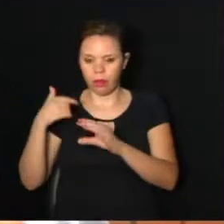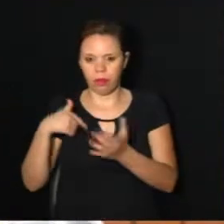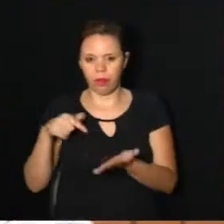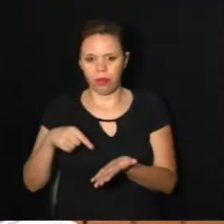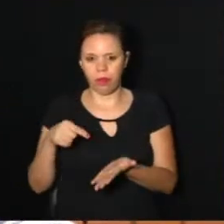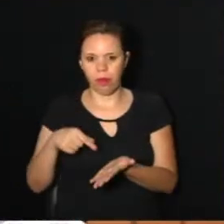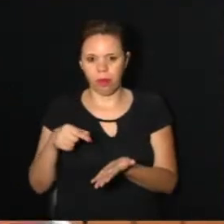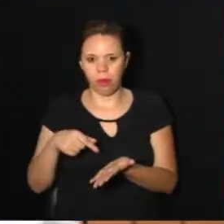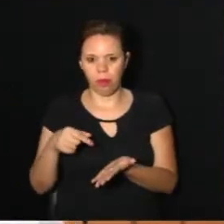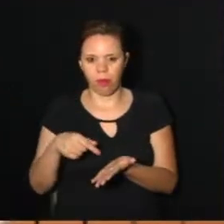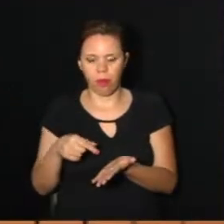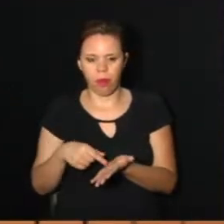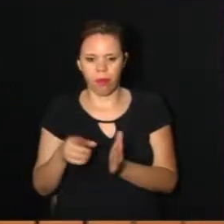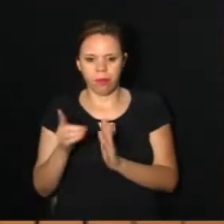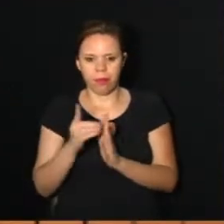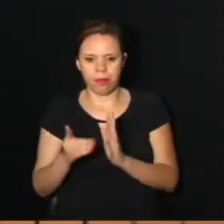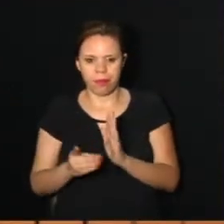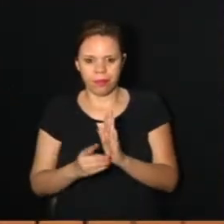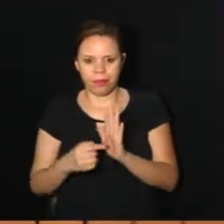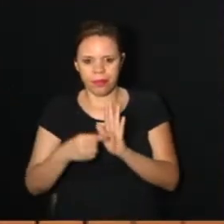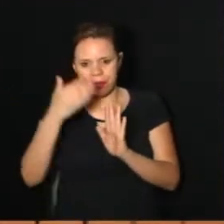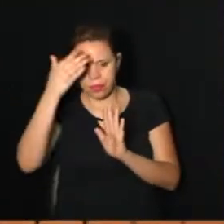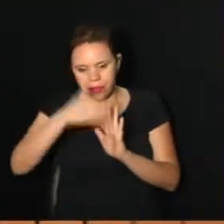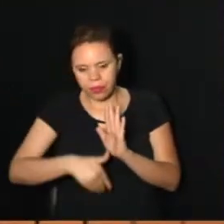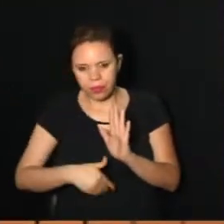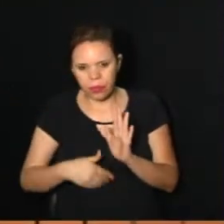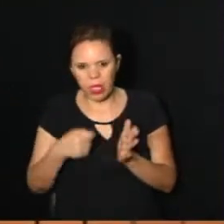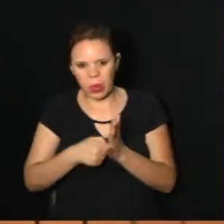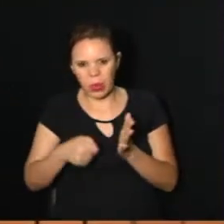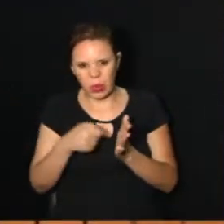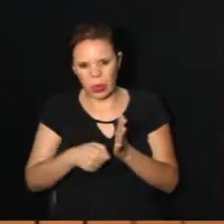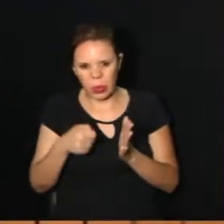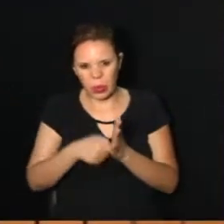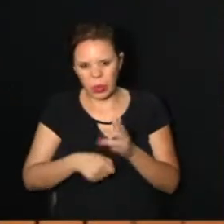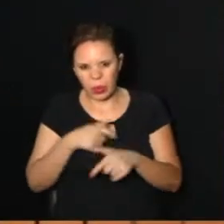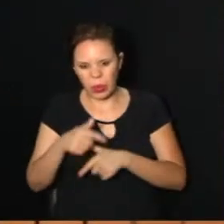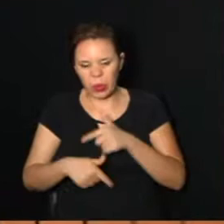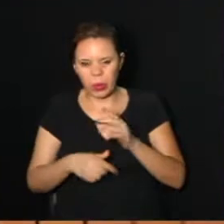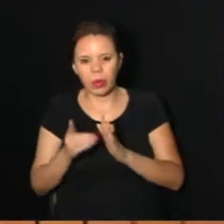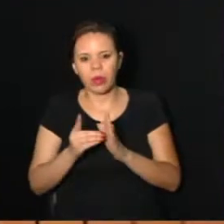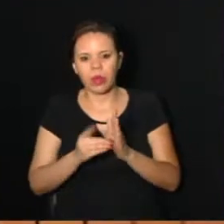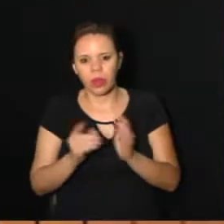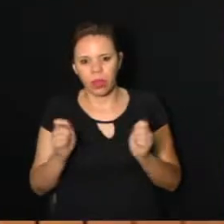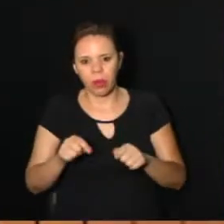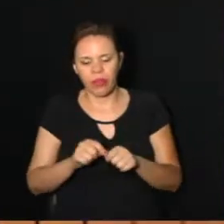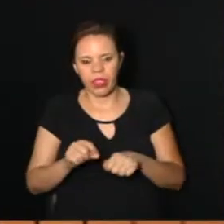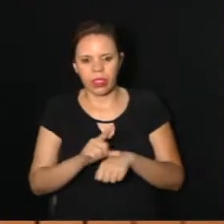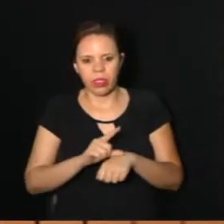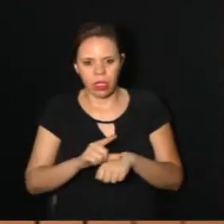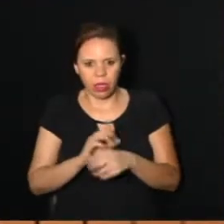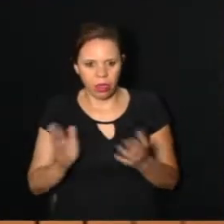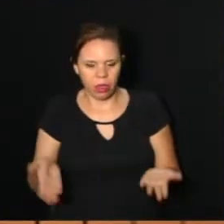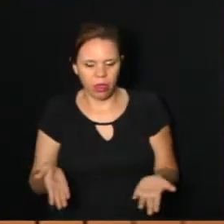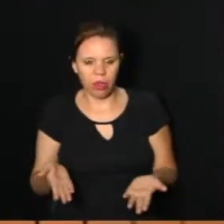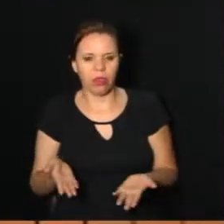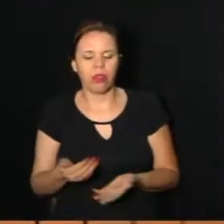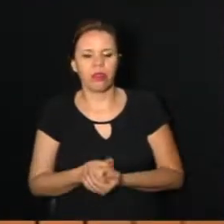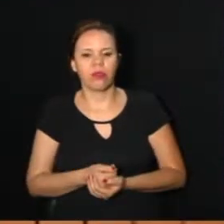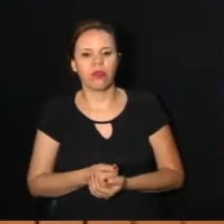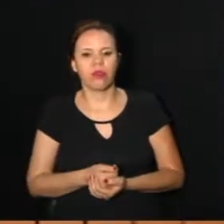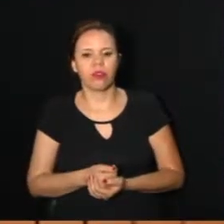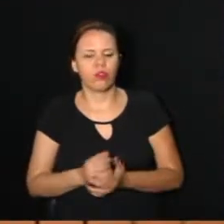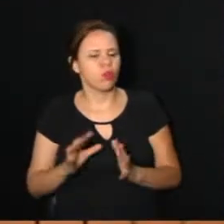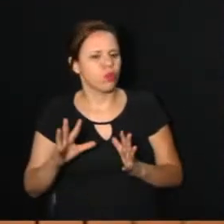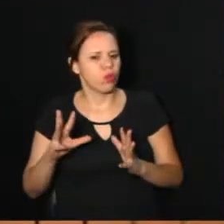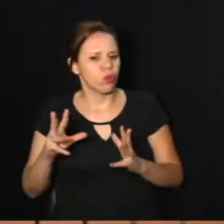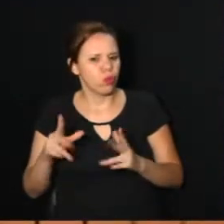a cópia do decreto, que é a minha luta interna, que dá para fazer isso por decreto, já que já tem a legislação, eu já tenho todas